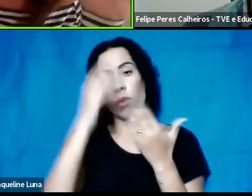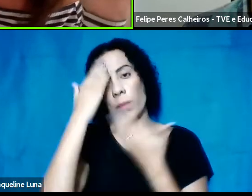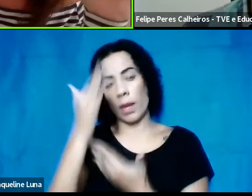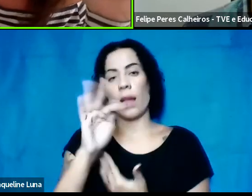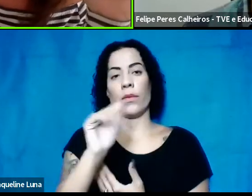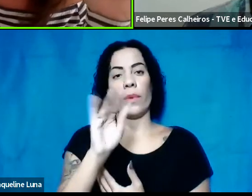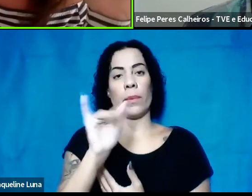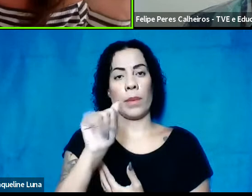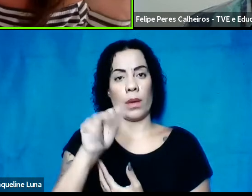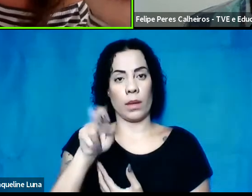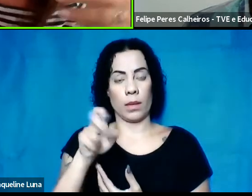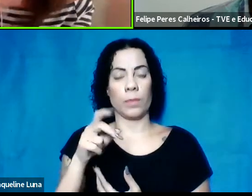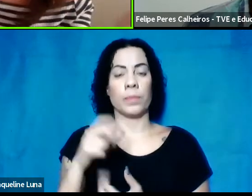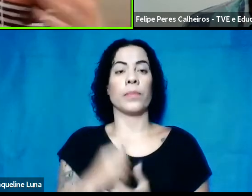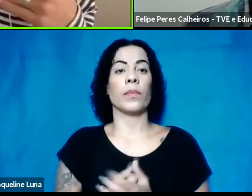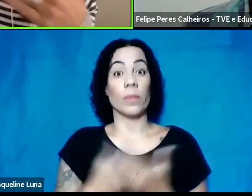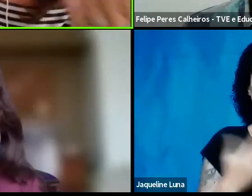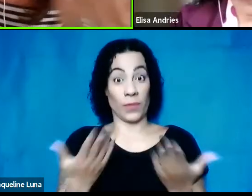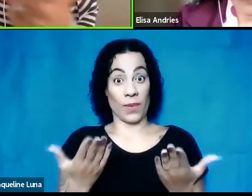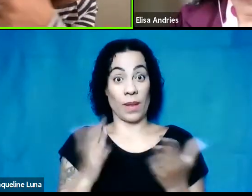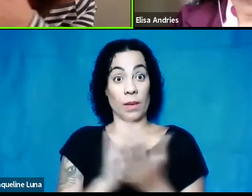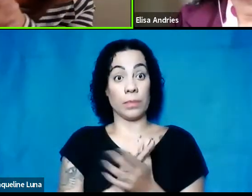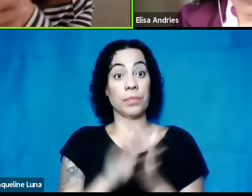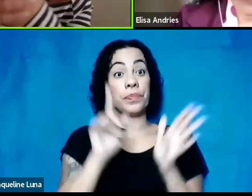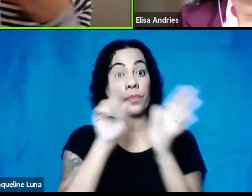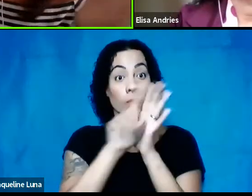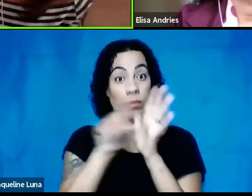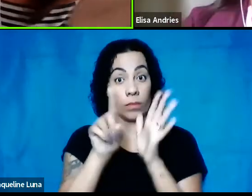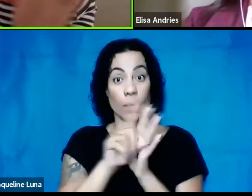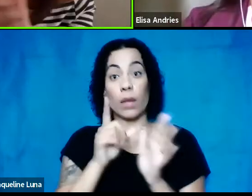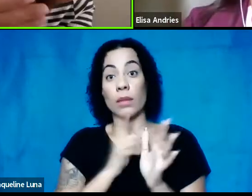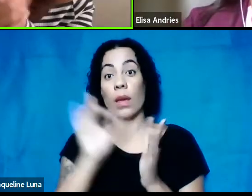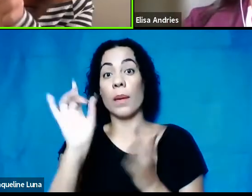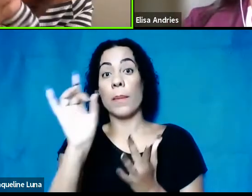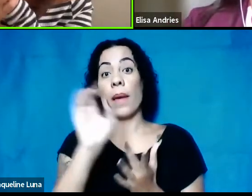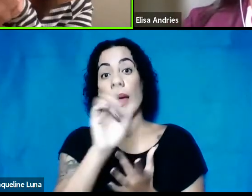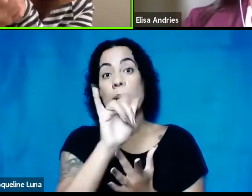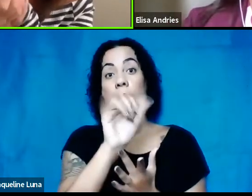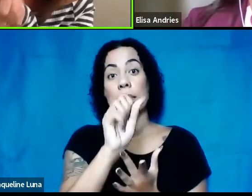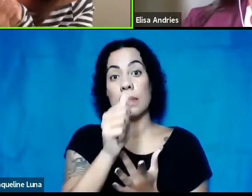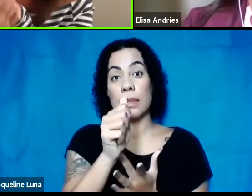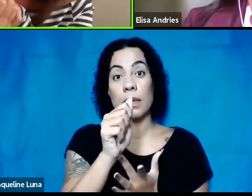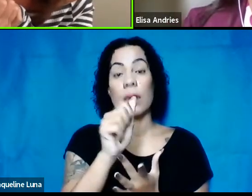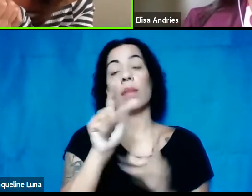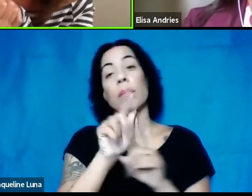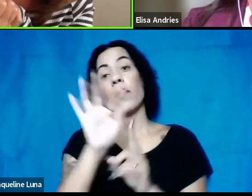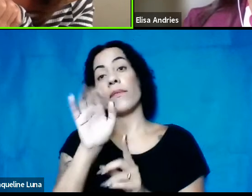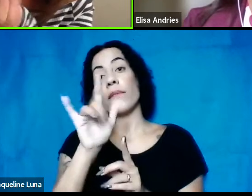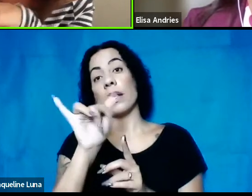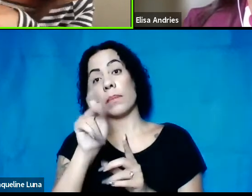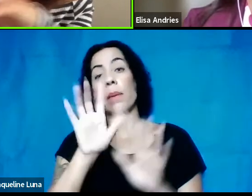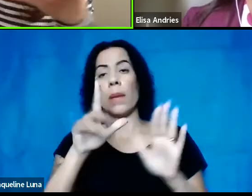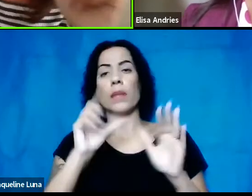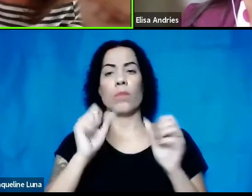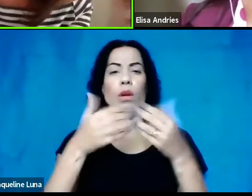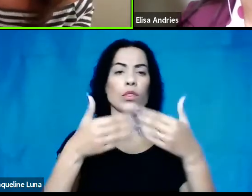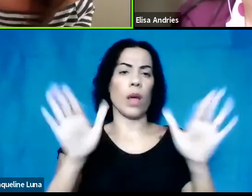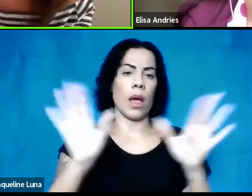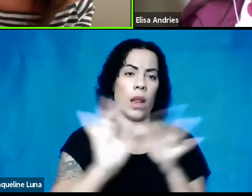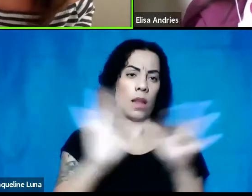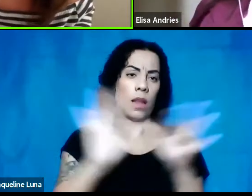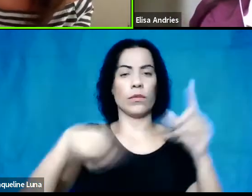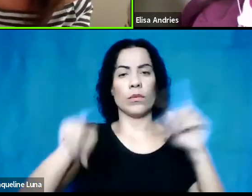lá, então. As perguntas são direcionadas para a Elisa e Felipe, mas queria deixar aberto para a gente poder ter interlocução de todos.